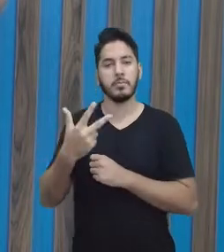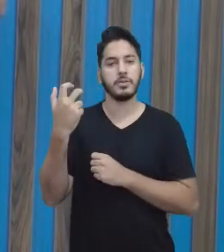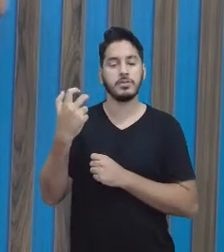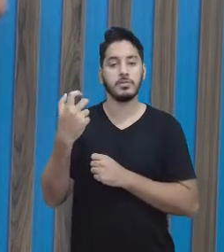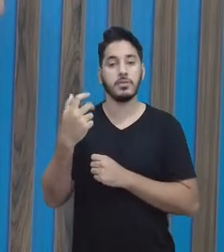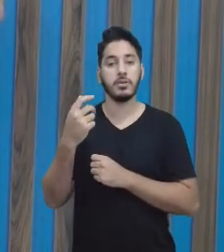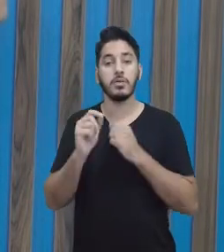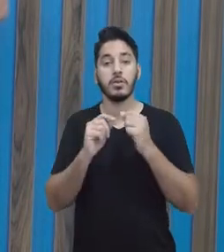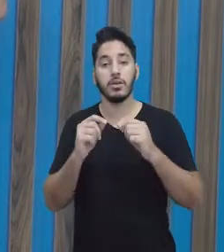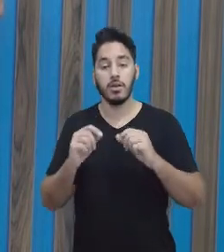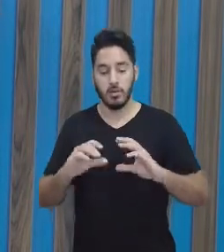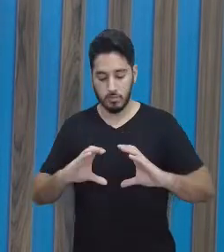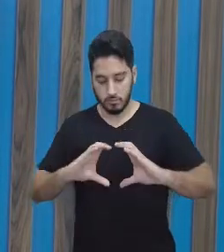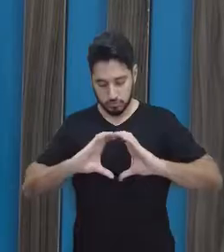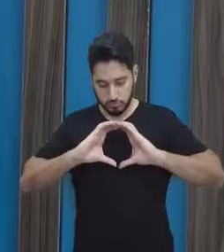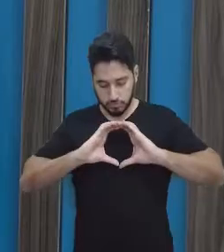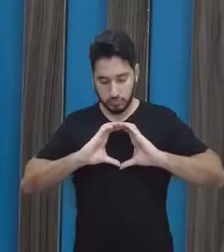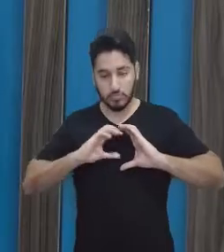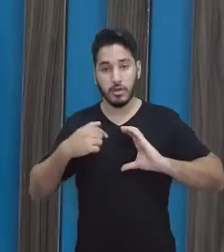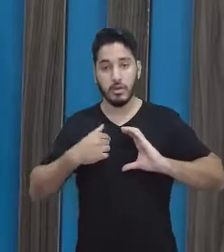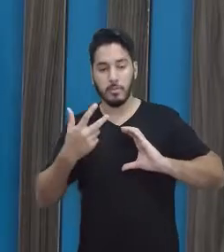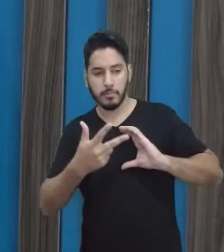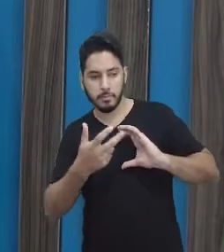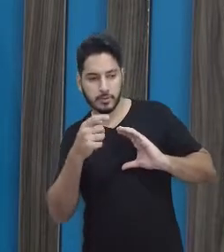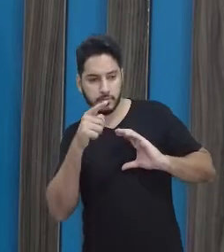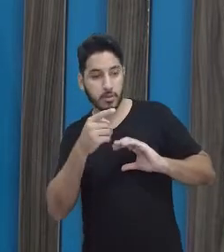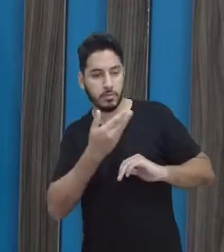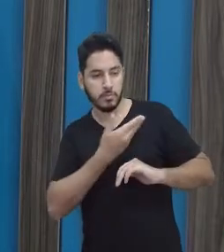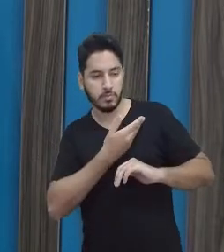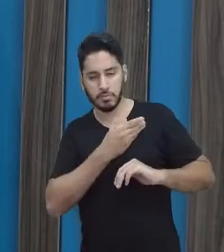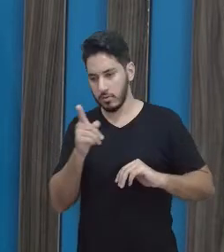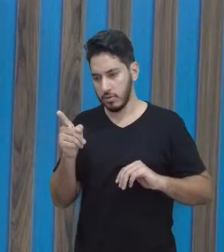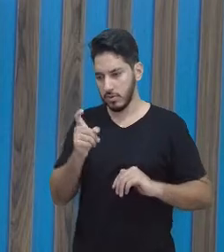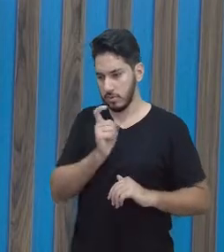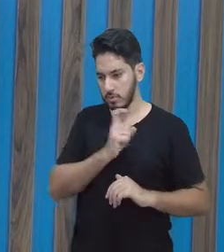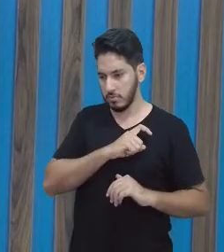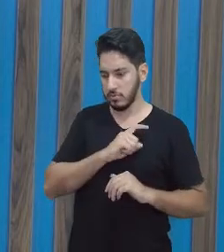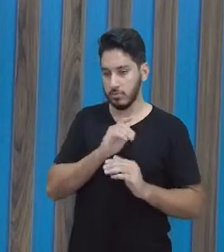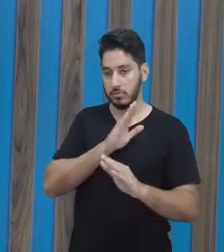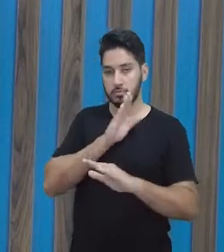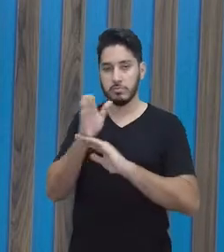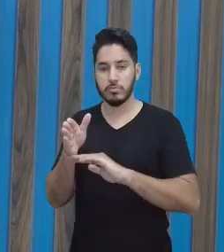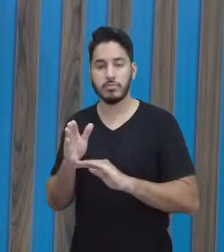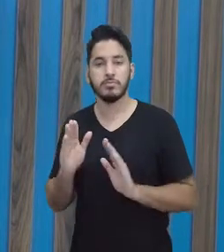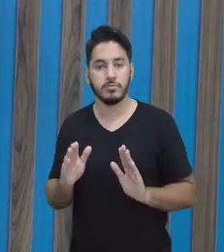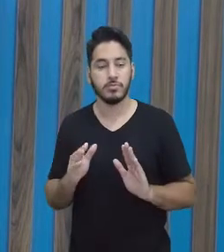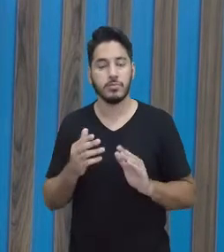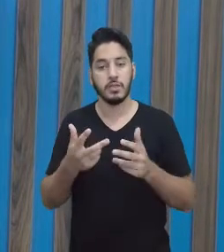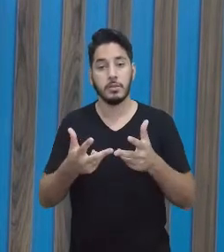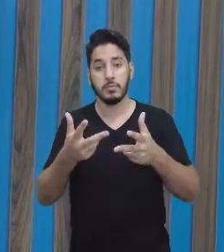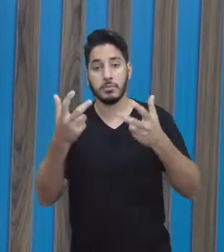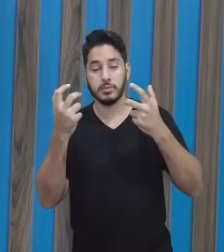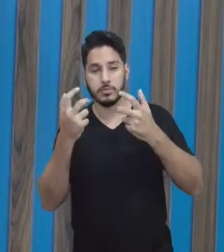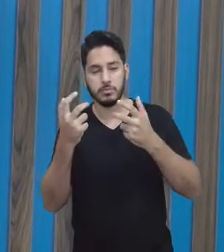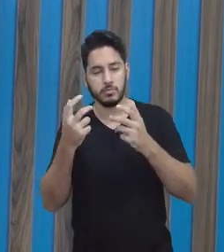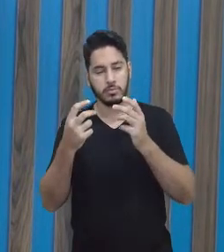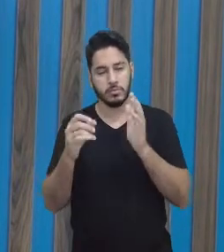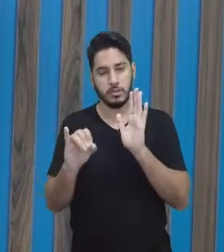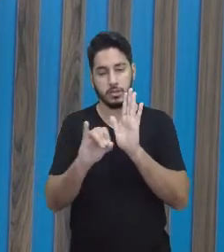os brasões serviam para isso, né, para identificar. Para identificação. Então, ele identificava